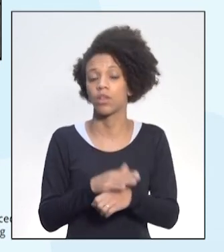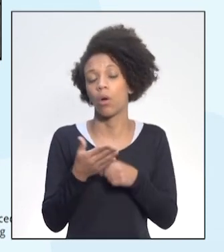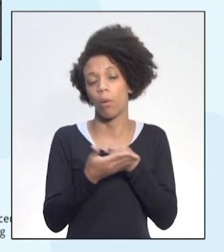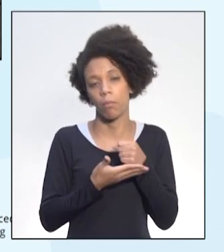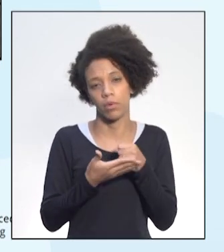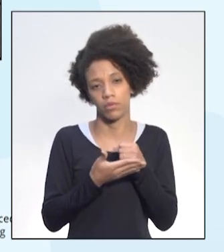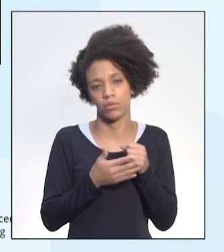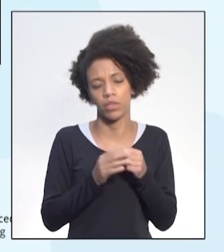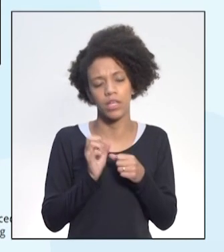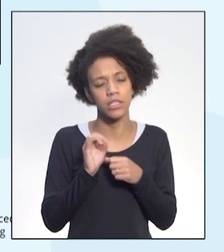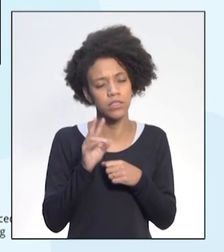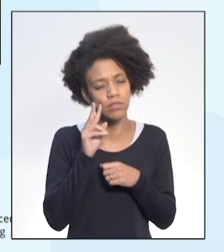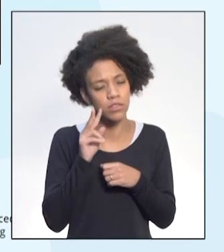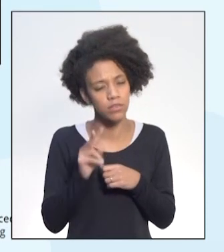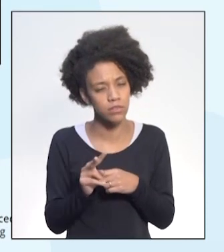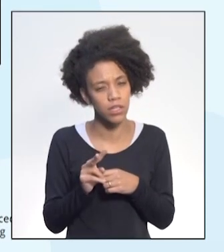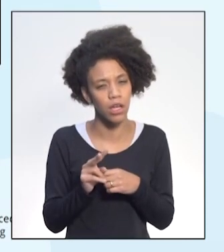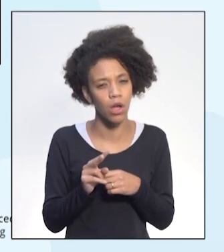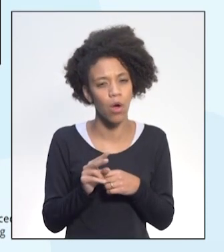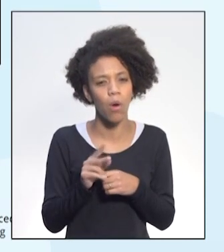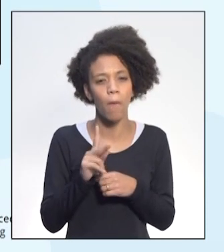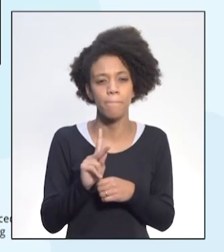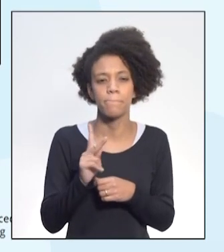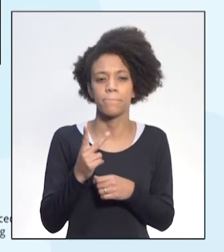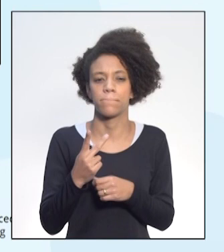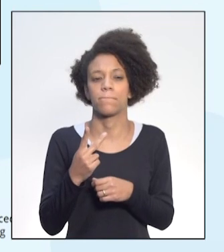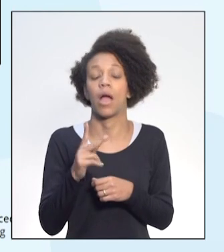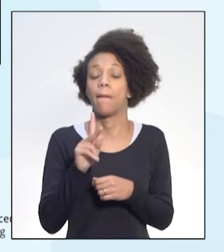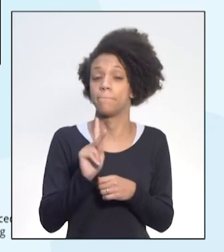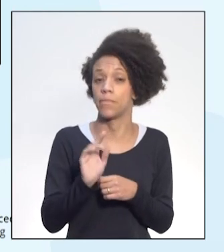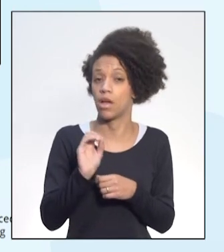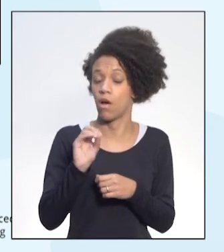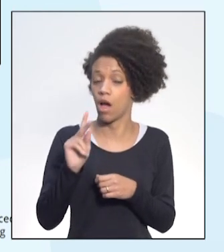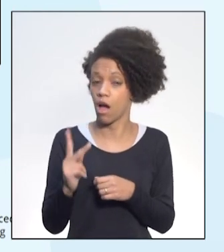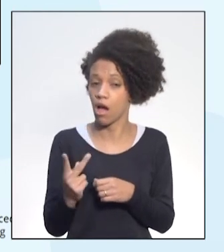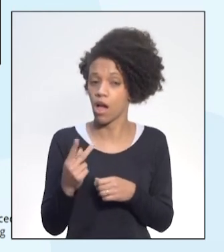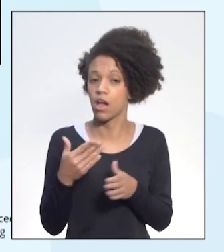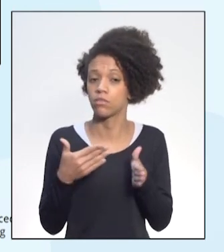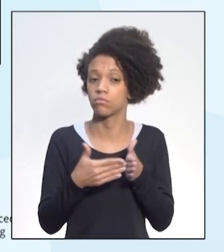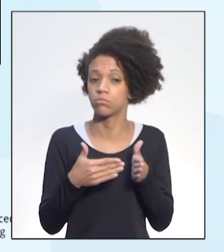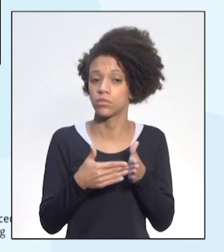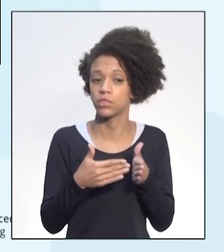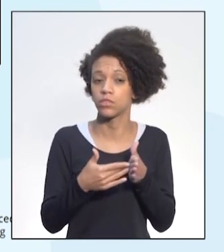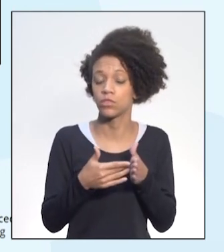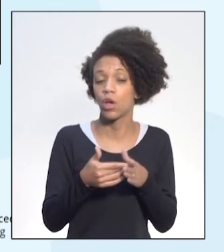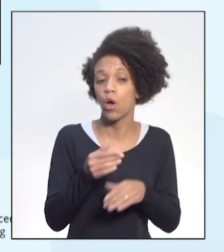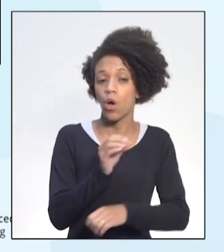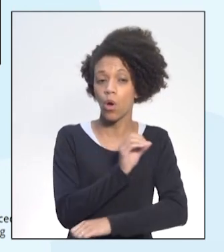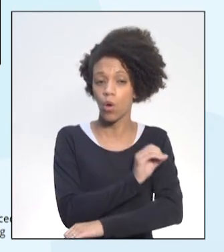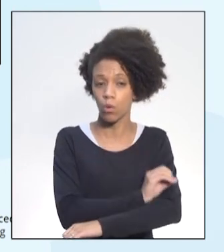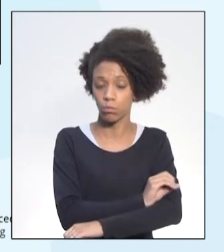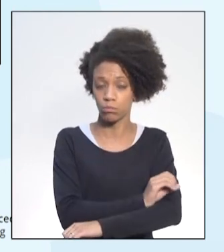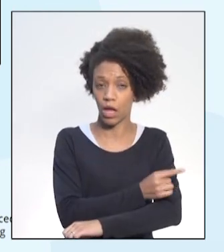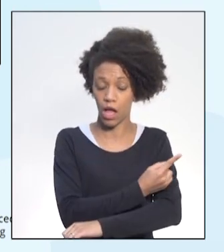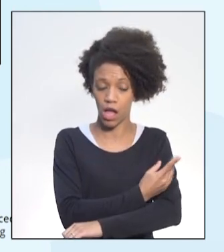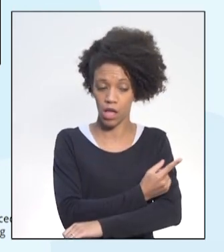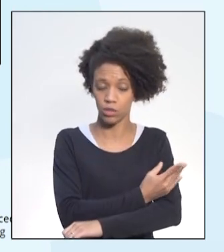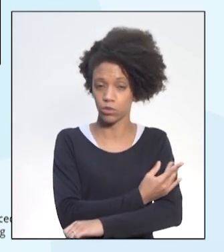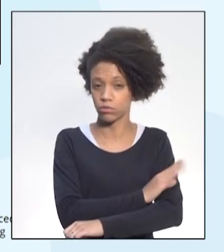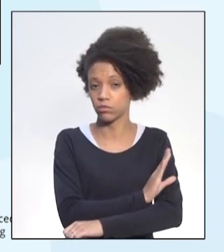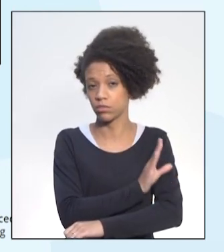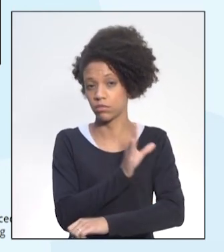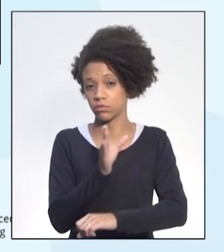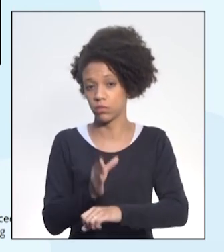básico. Se vocês verem aqui o POH, ele inverte, começa do 14 e vai até 0. Então,